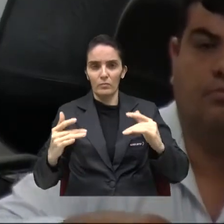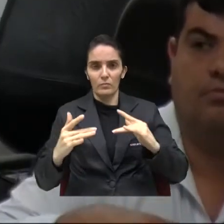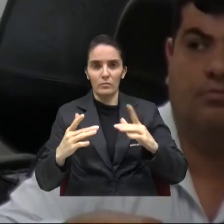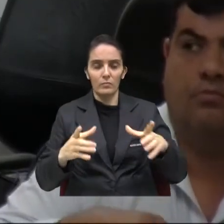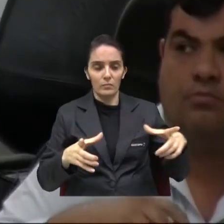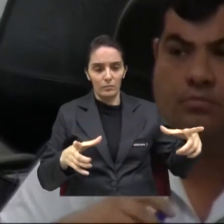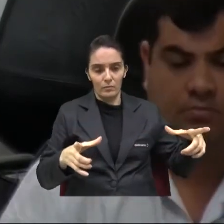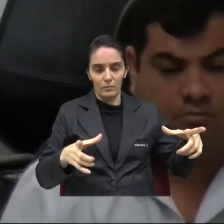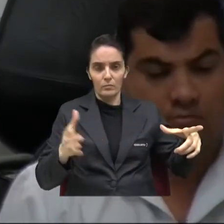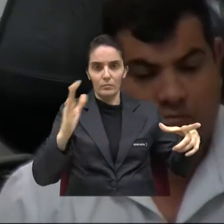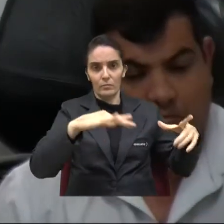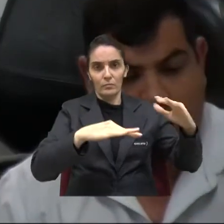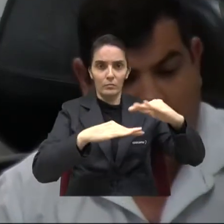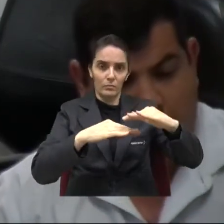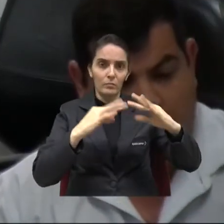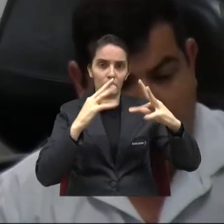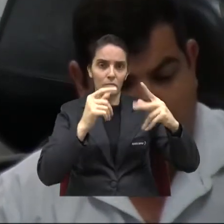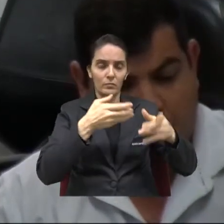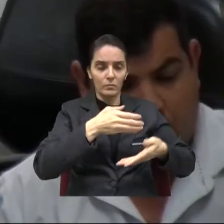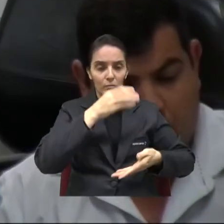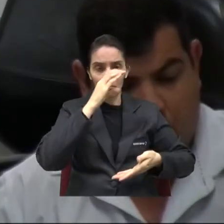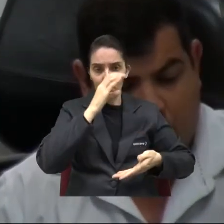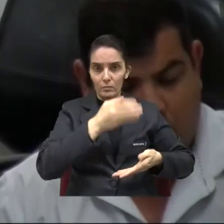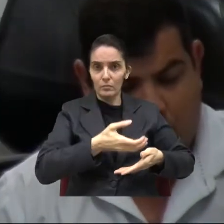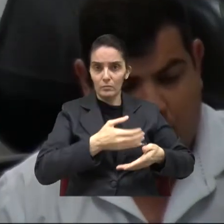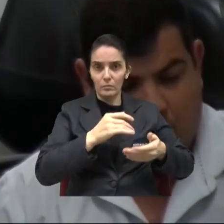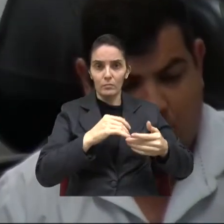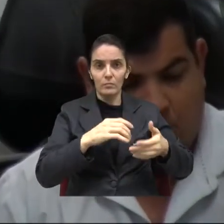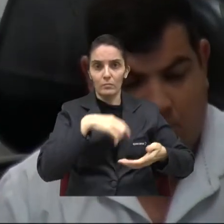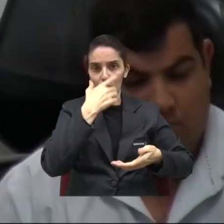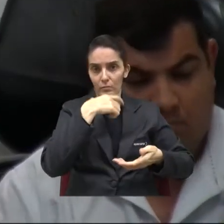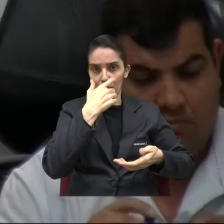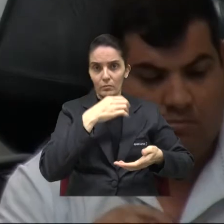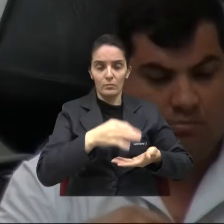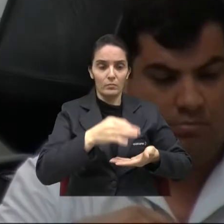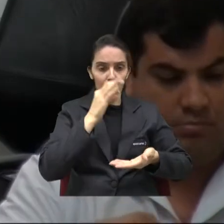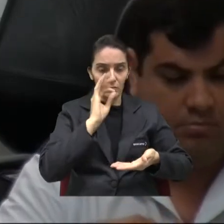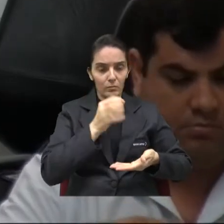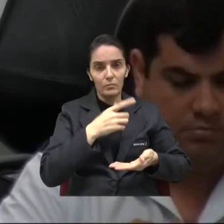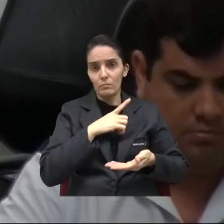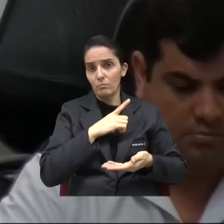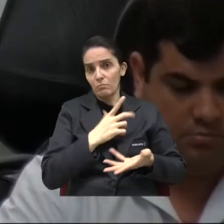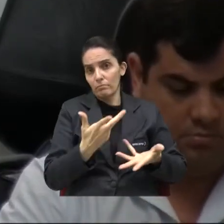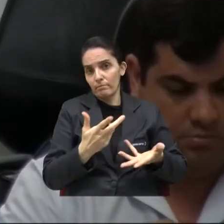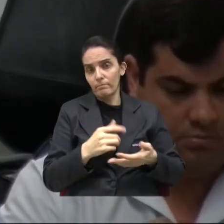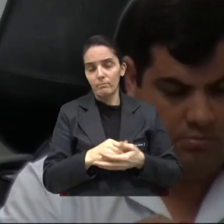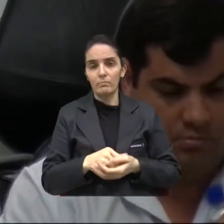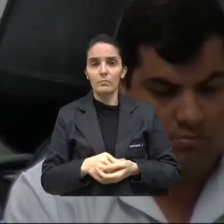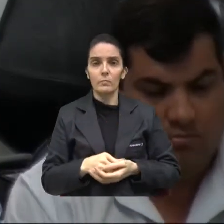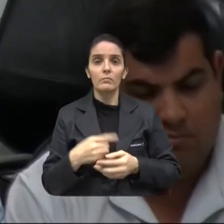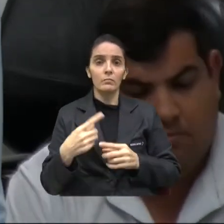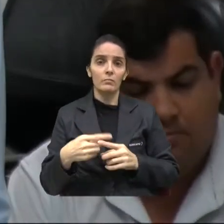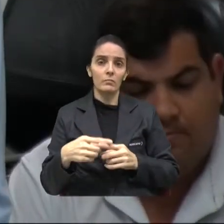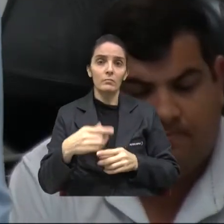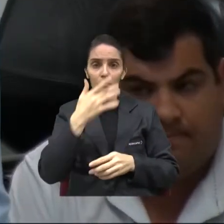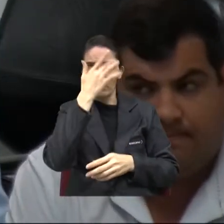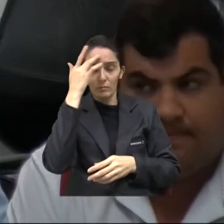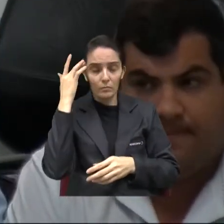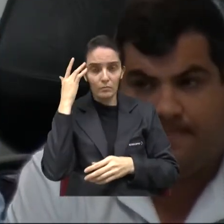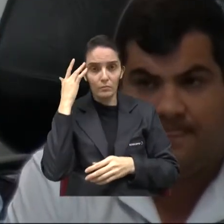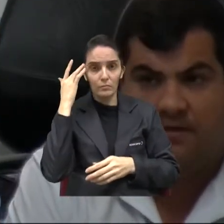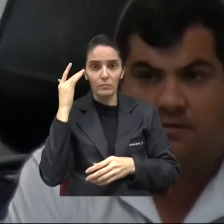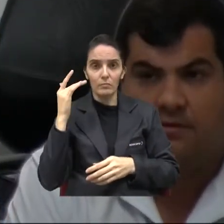de coisa, com suco e, infelizmente, nós sempre sabemos que tem pessoas que vão